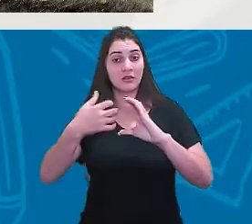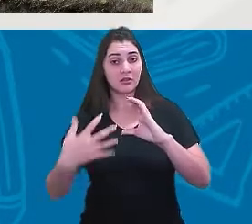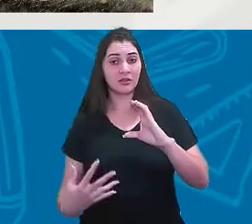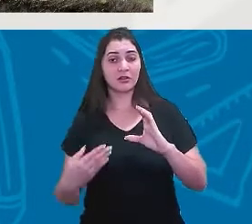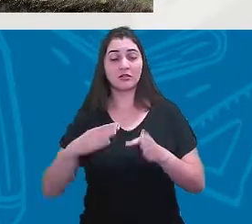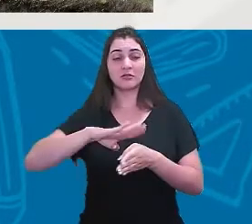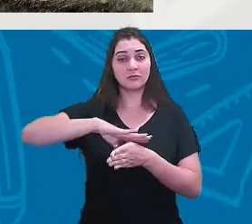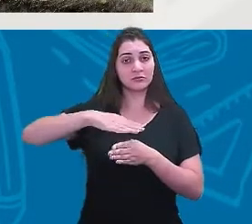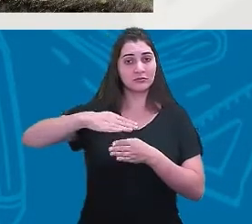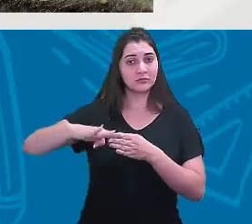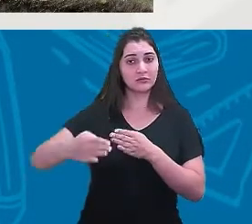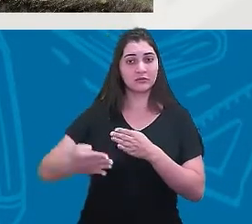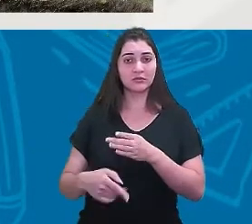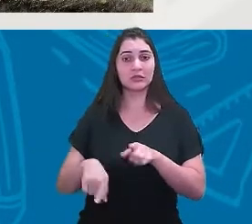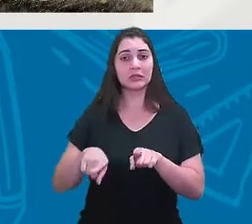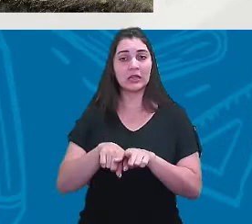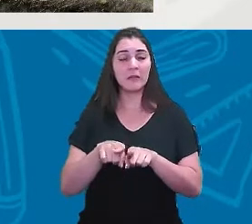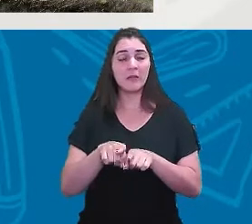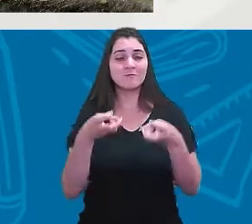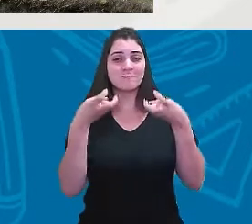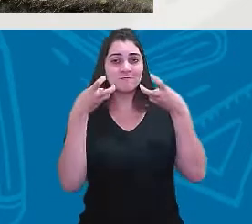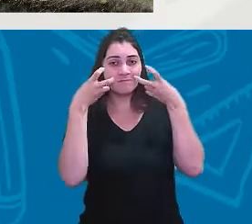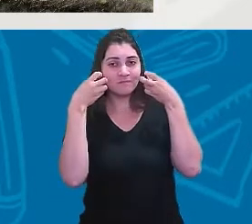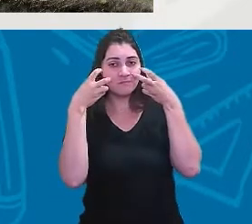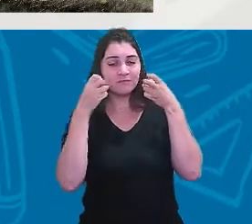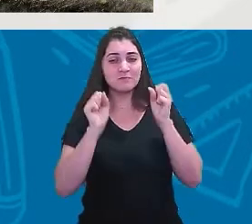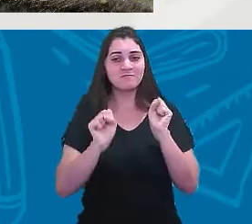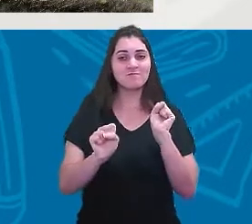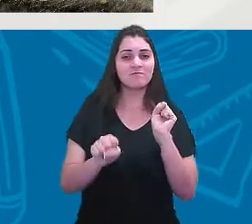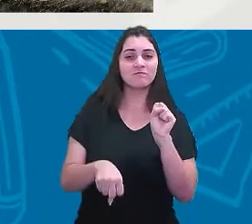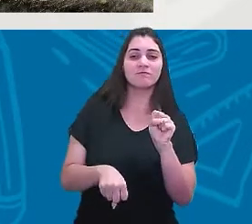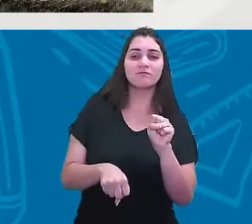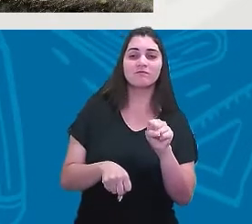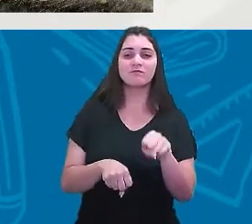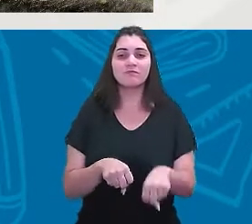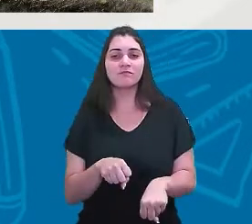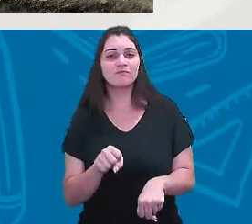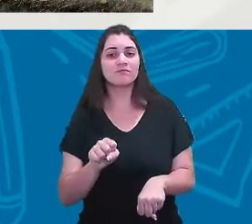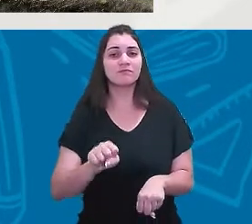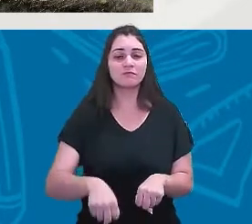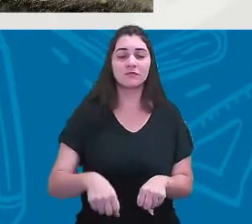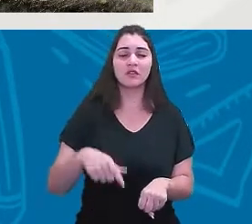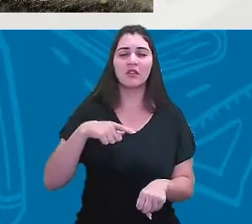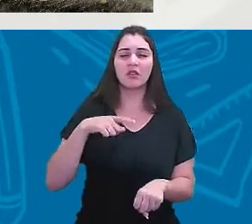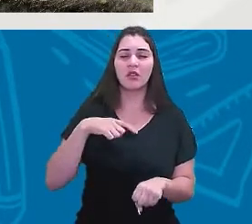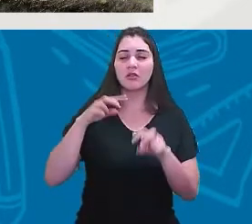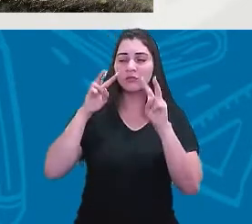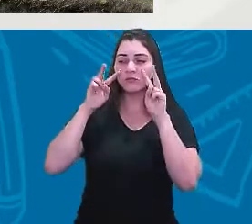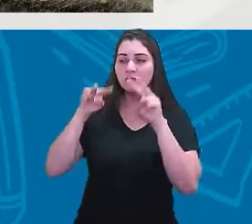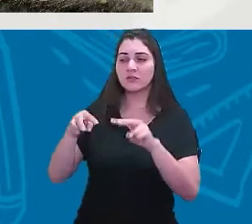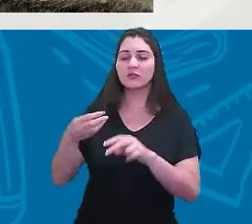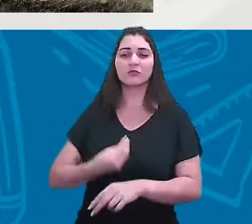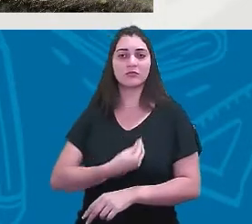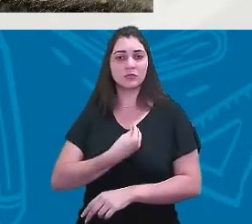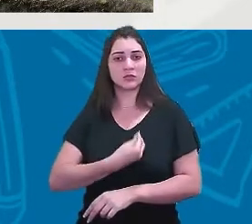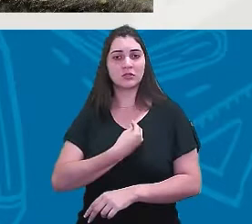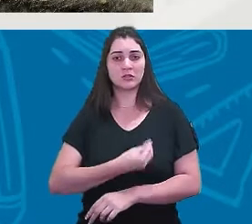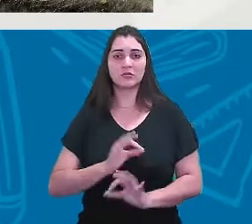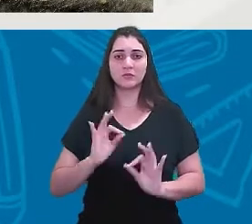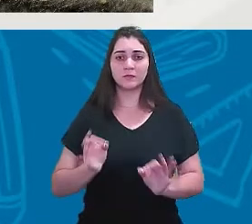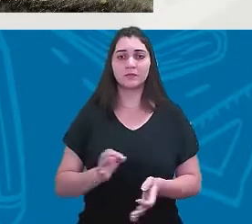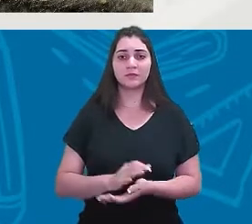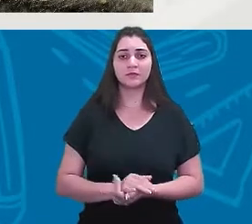Mata Atlântica, da capivara, também, que é um animal que eu acredito que vocês já tenham visto, né, presencialmente, tá